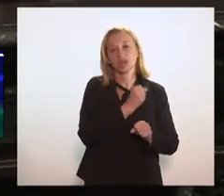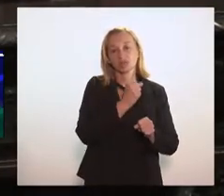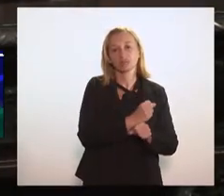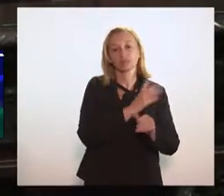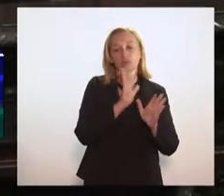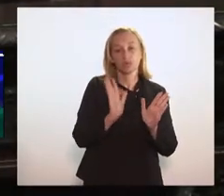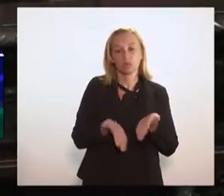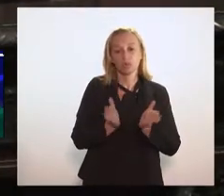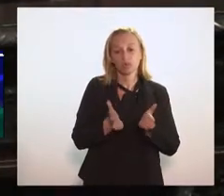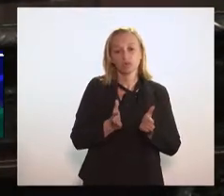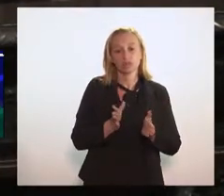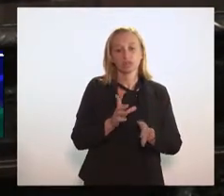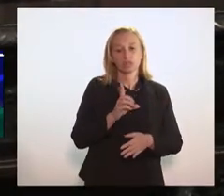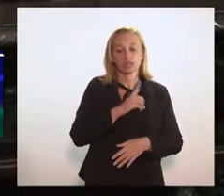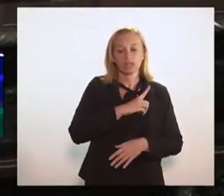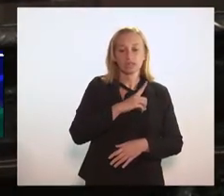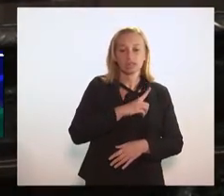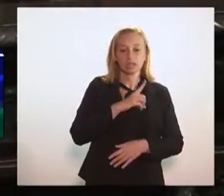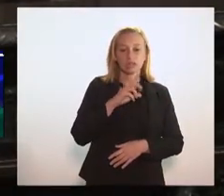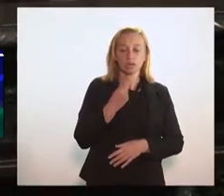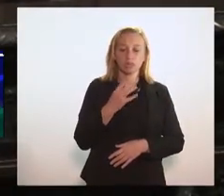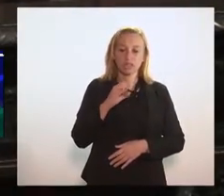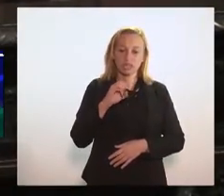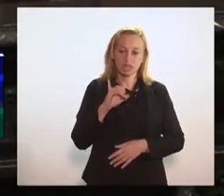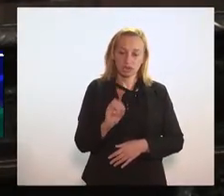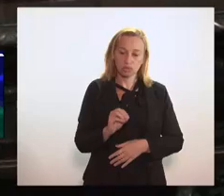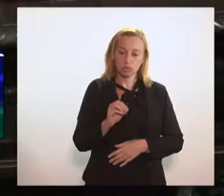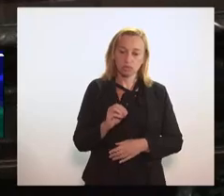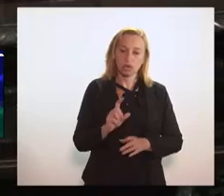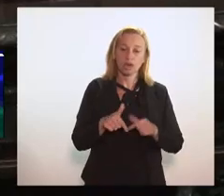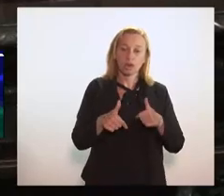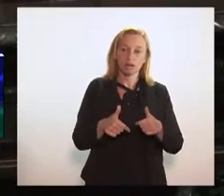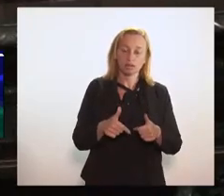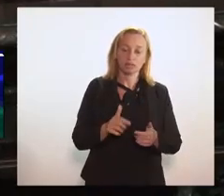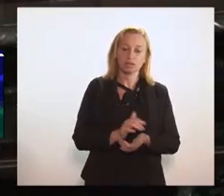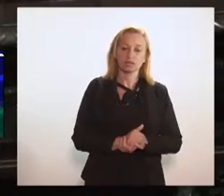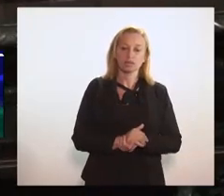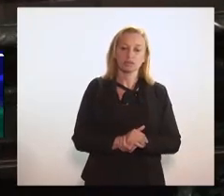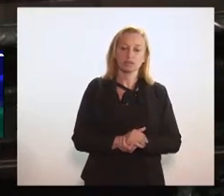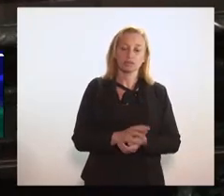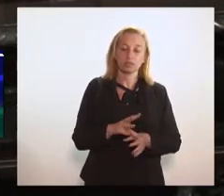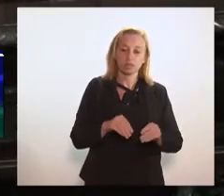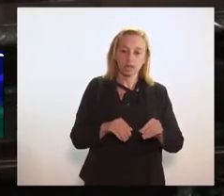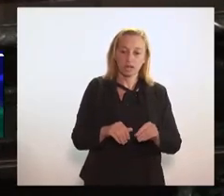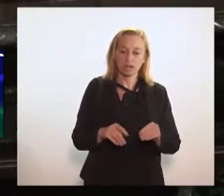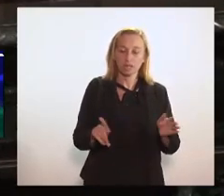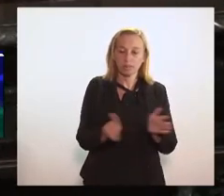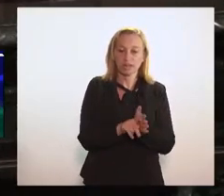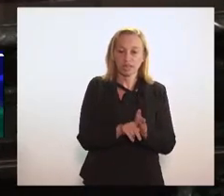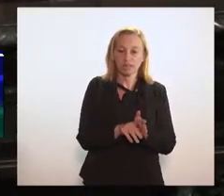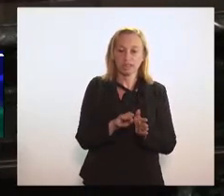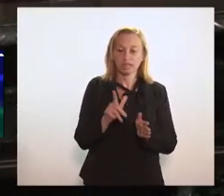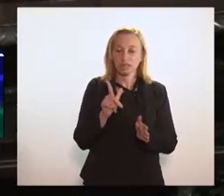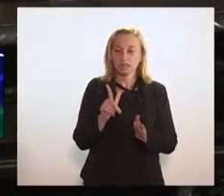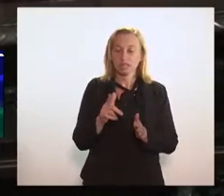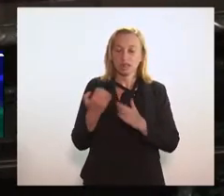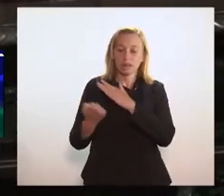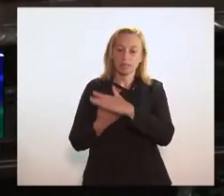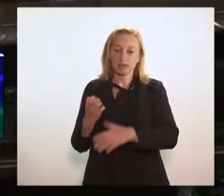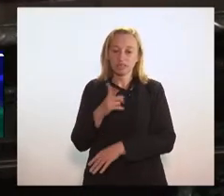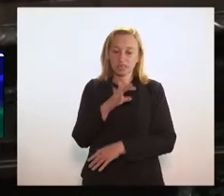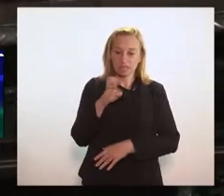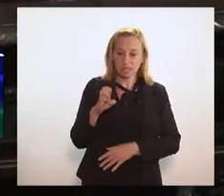Hoje a Delegacia de Homicídios funciona de forma improvisada num terreno da SEDAI, no centro da cidade.